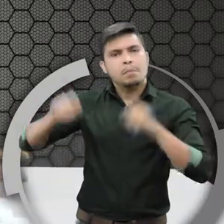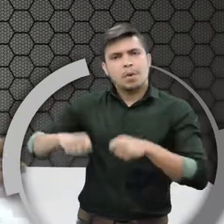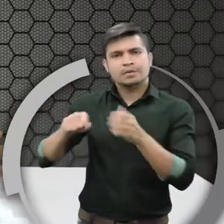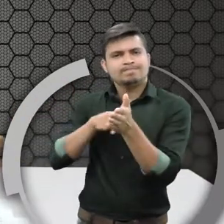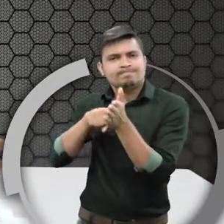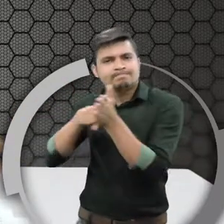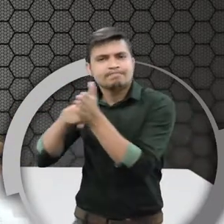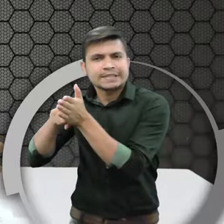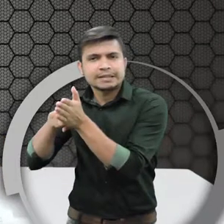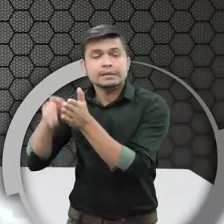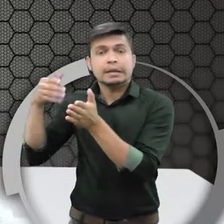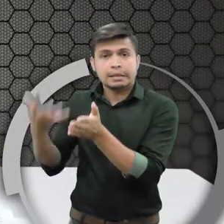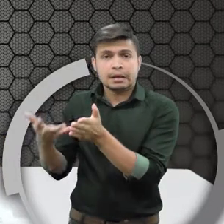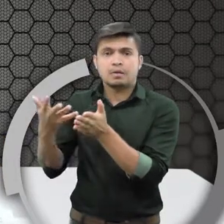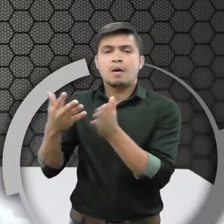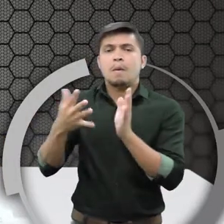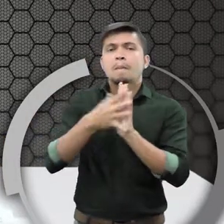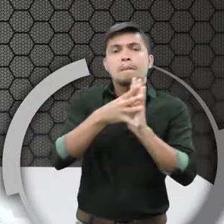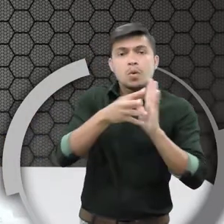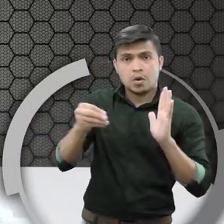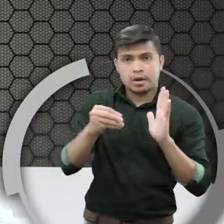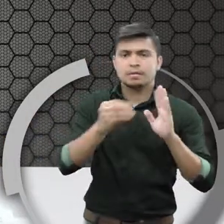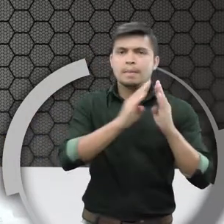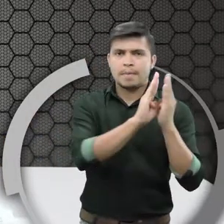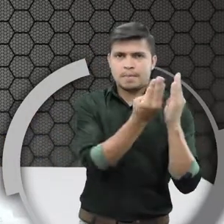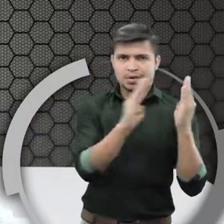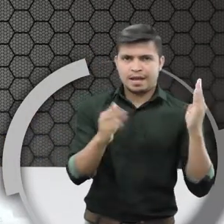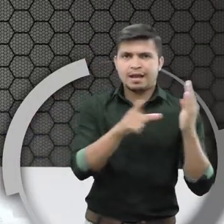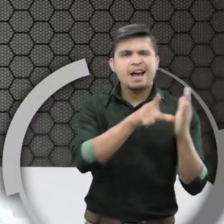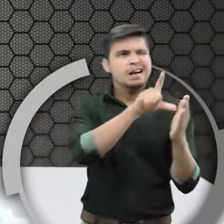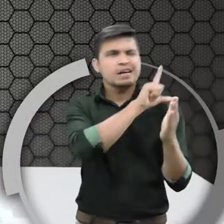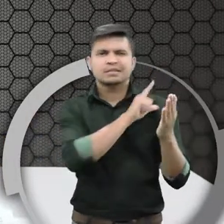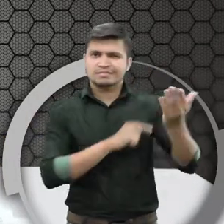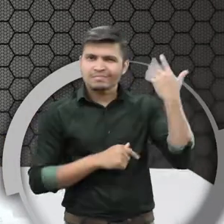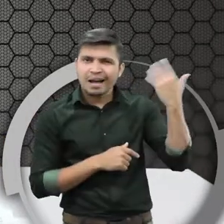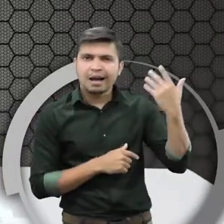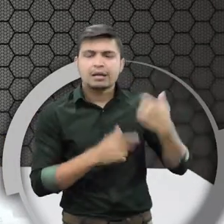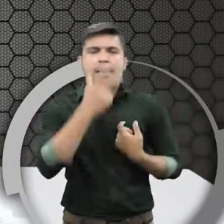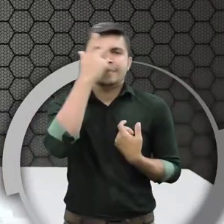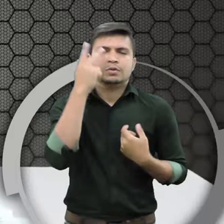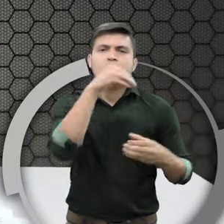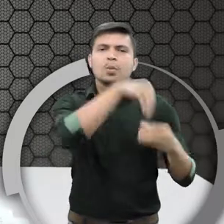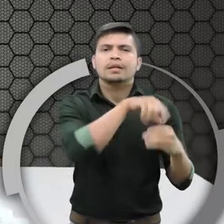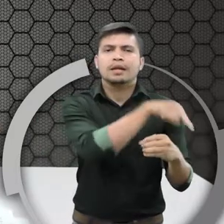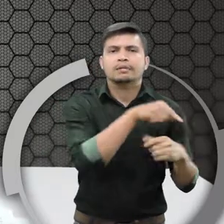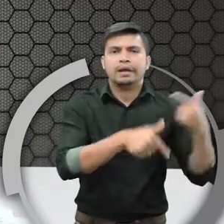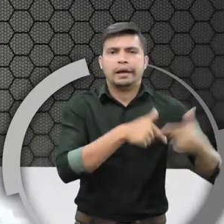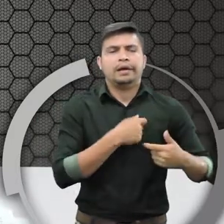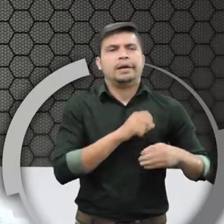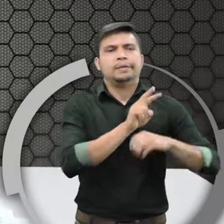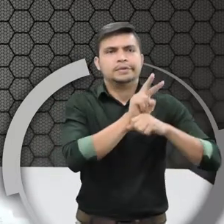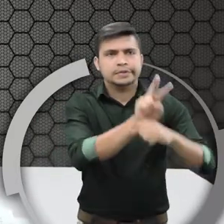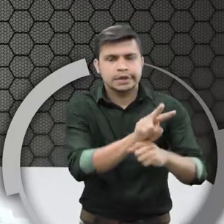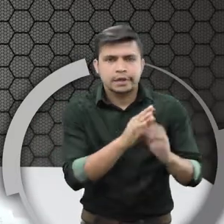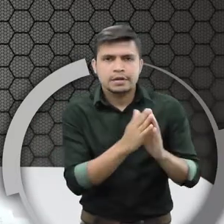modelo de biblioteca que nós tínhamos antes, em que o regente de multimeios ficava esperando para emprestar livro, para organizar salas